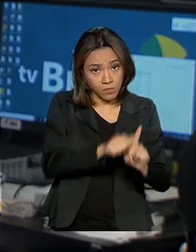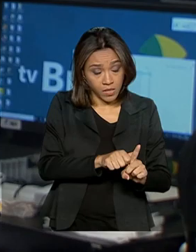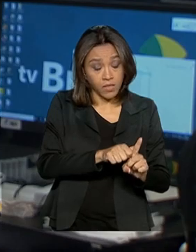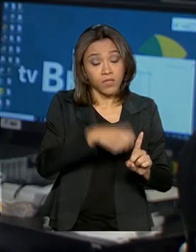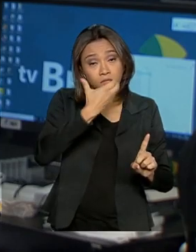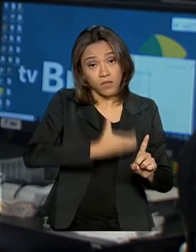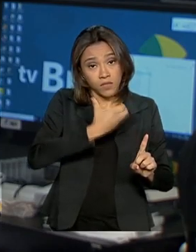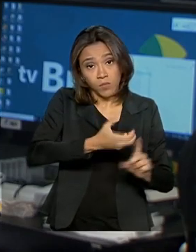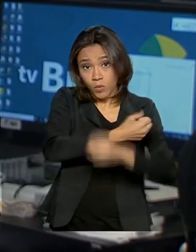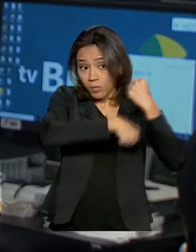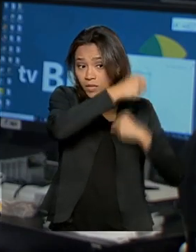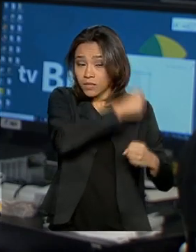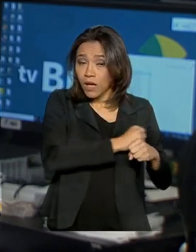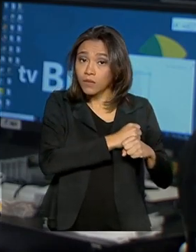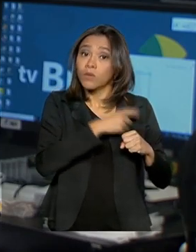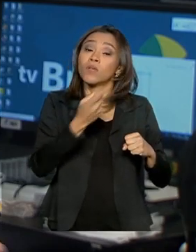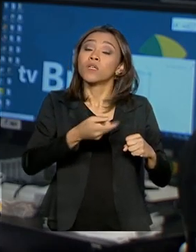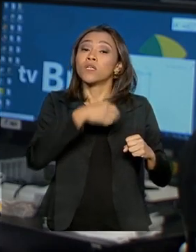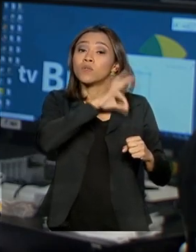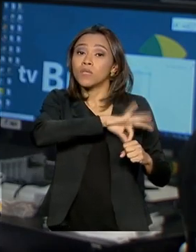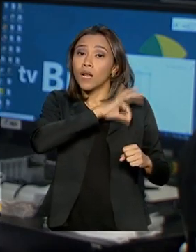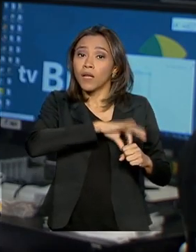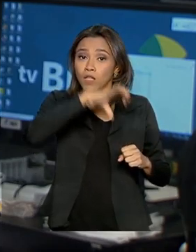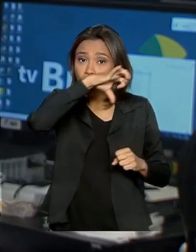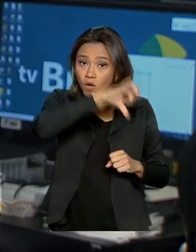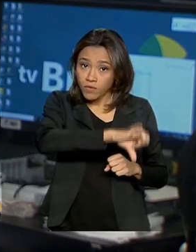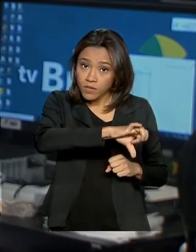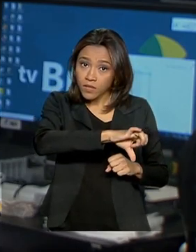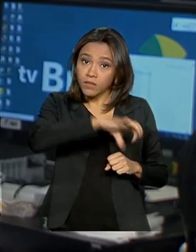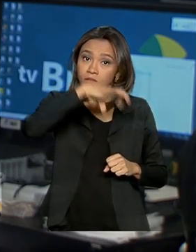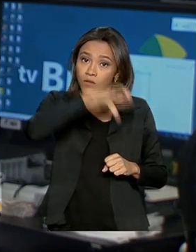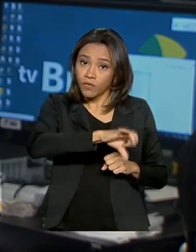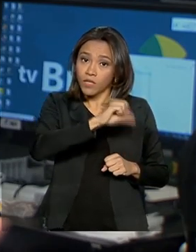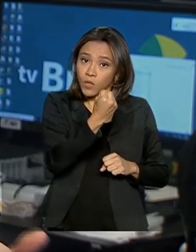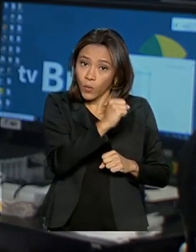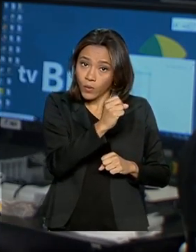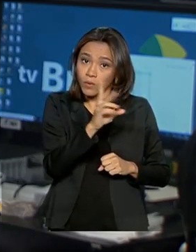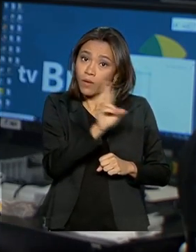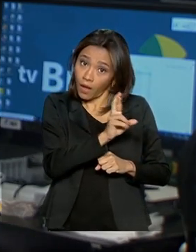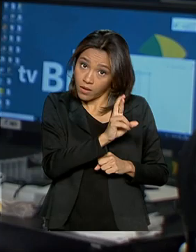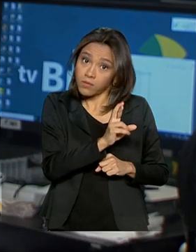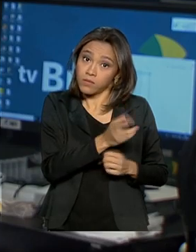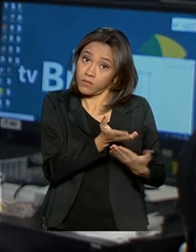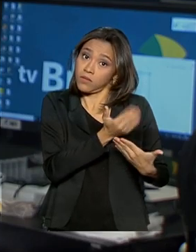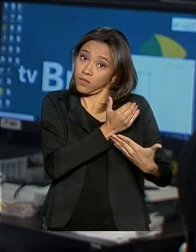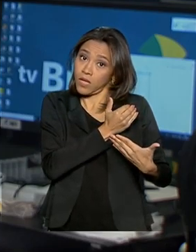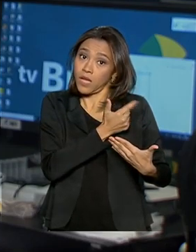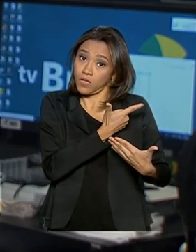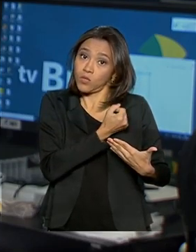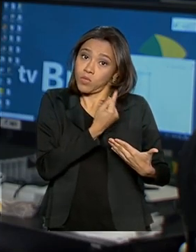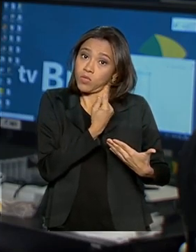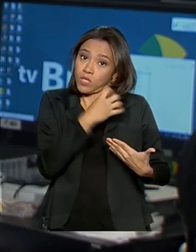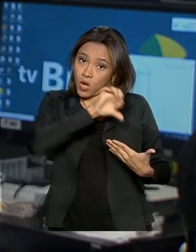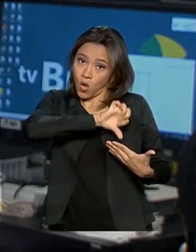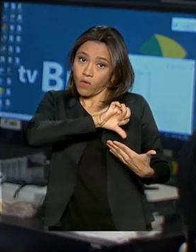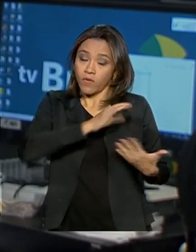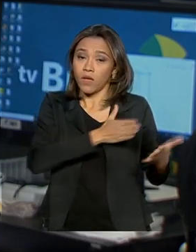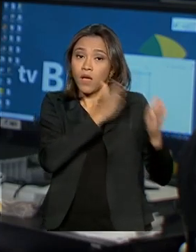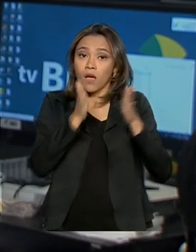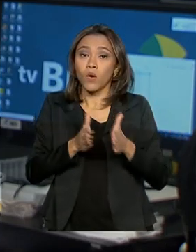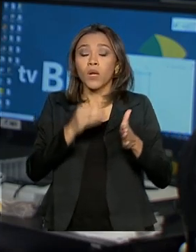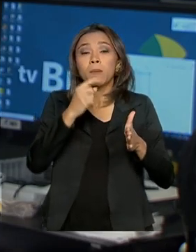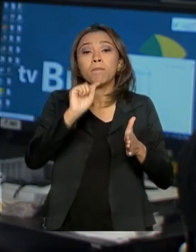que passava o salário mínimo de R$ 998, que era o valor de 2019, para